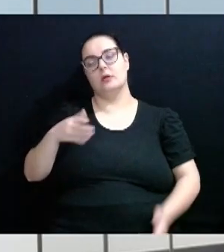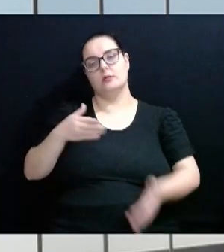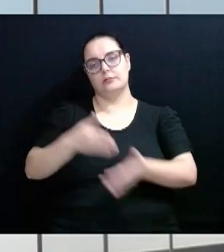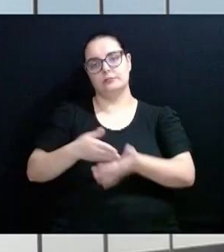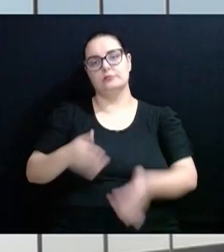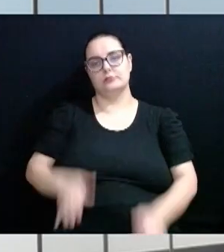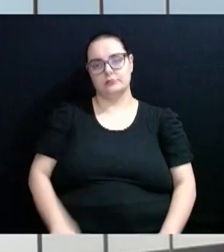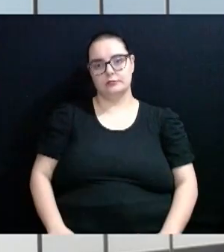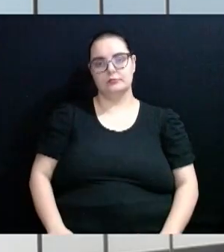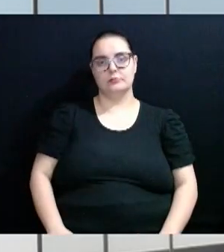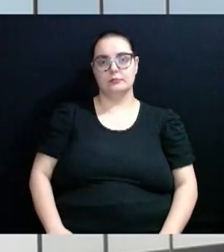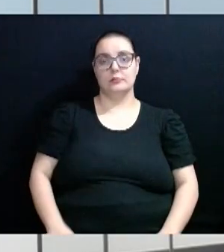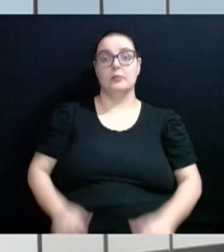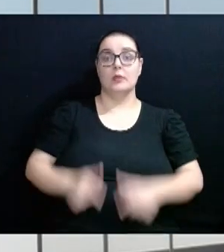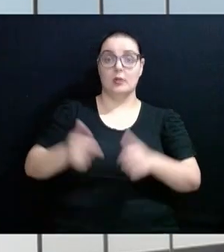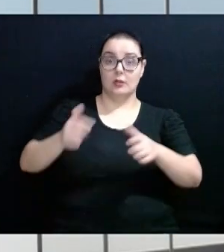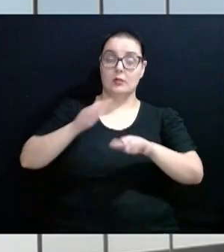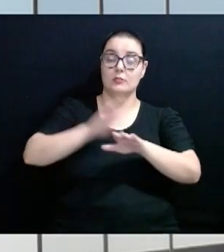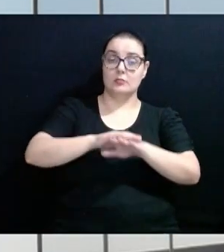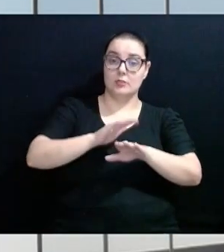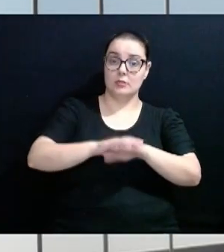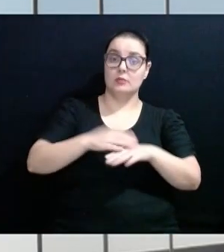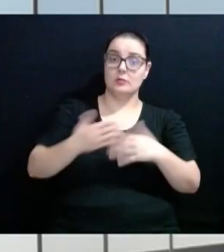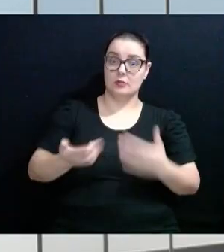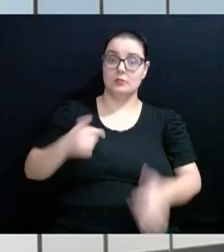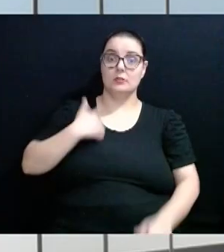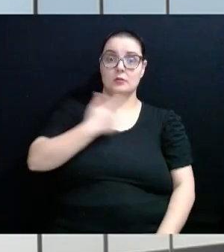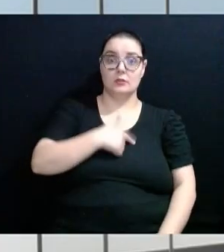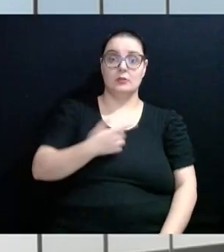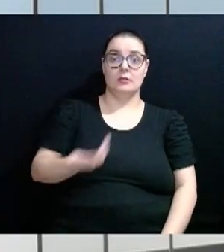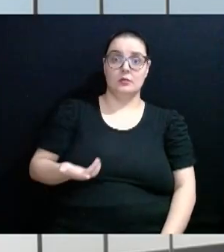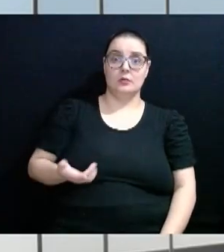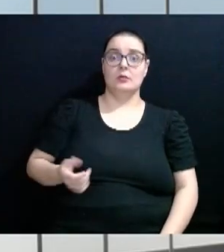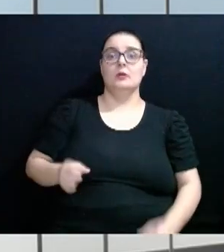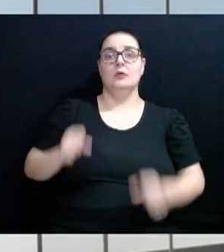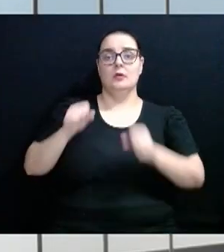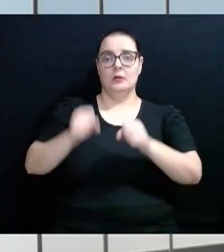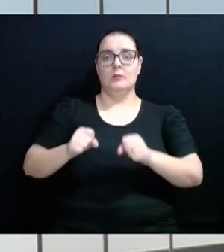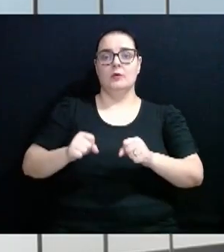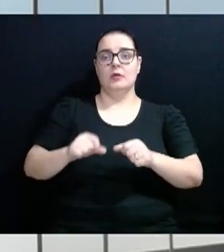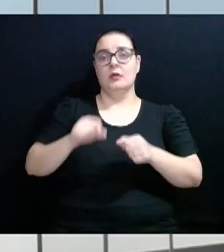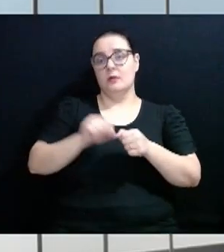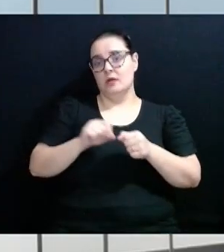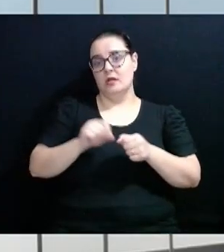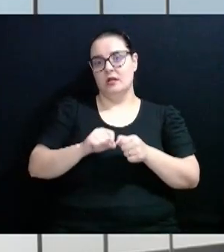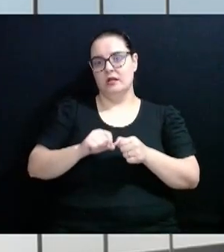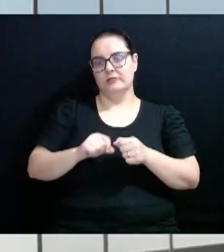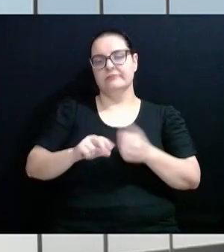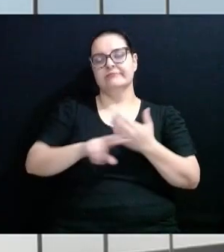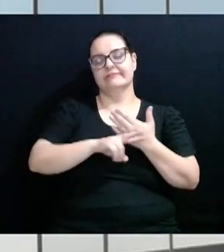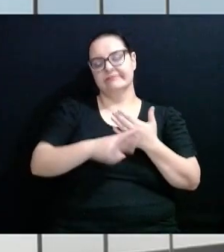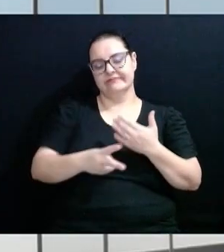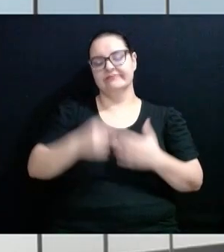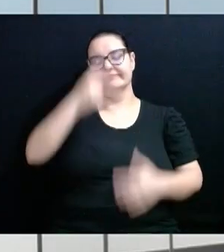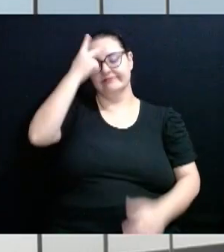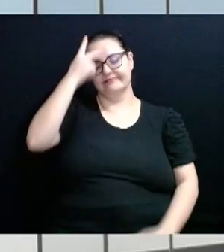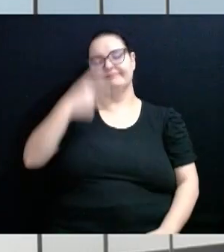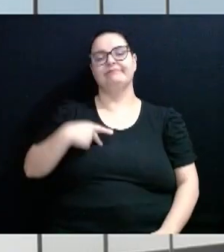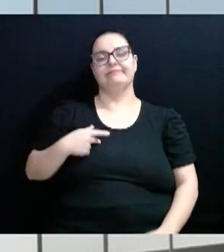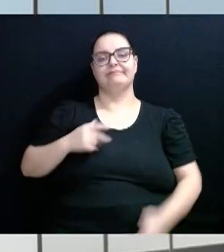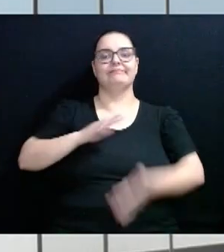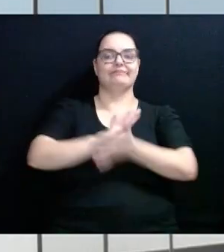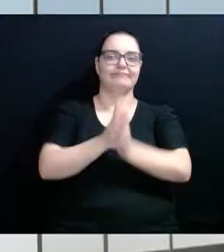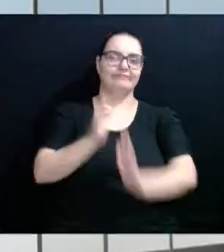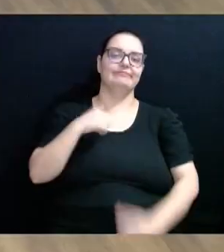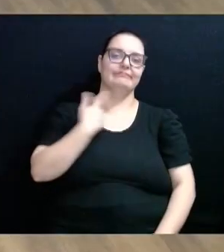das medidas que nós podemos tomar nos atingiriam também fortemente. E